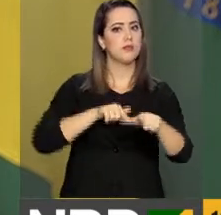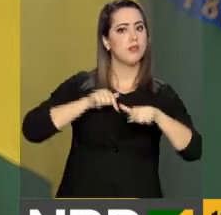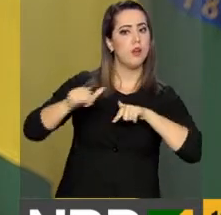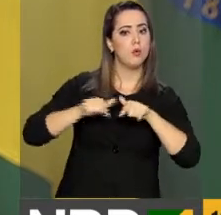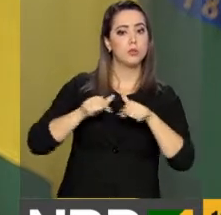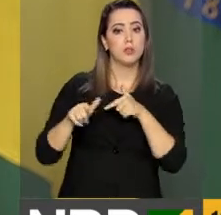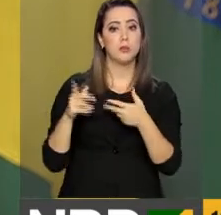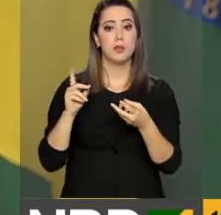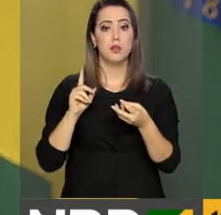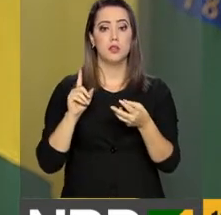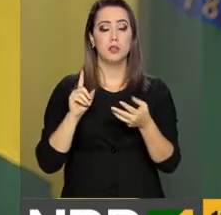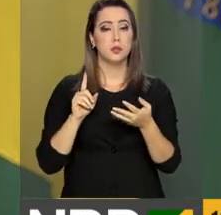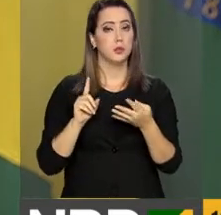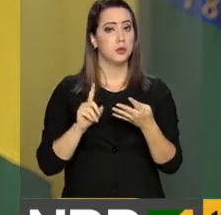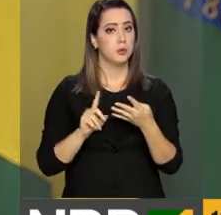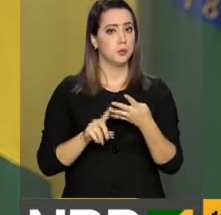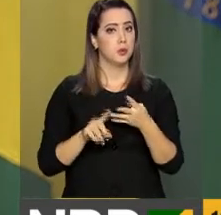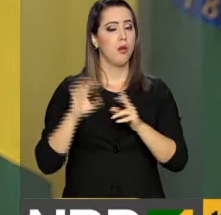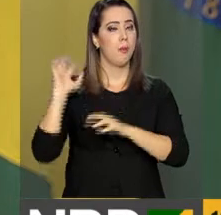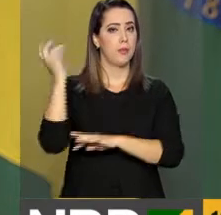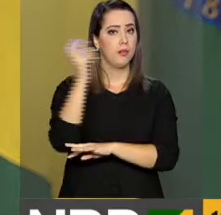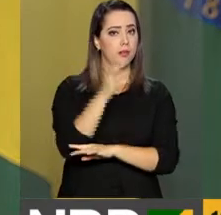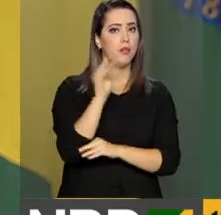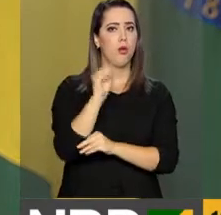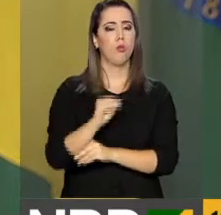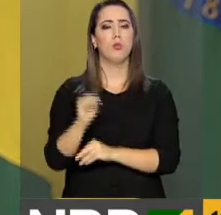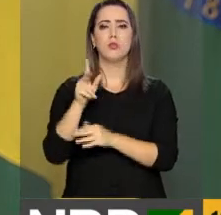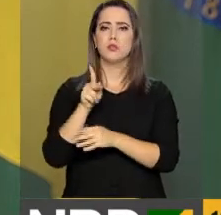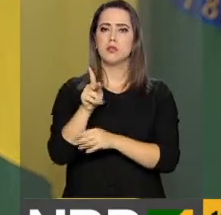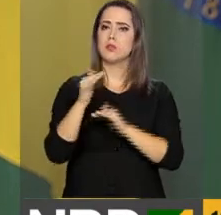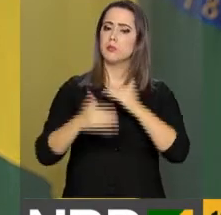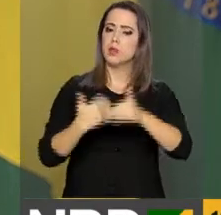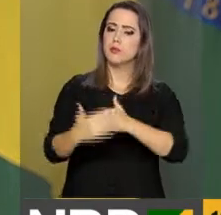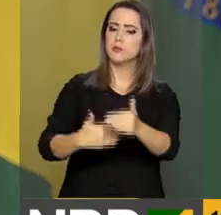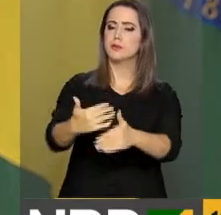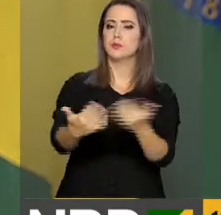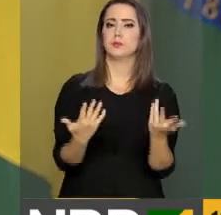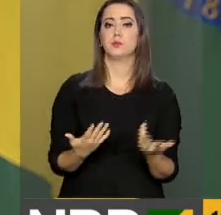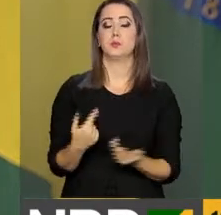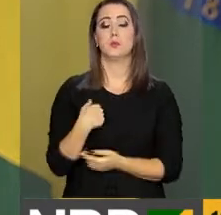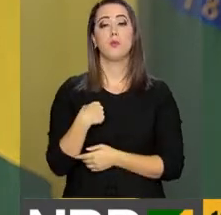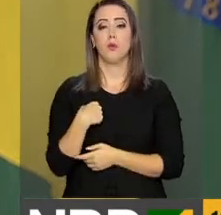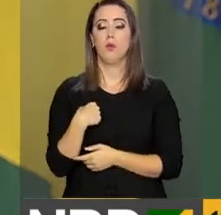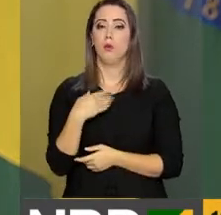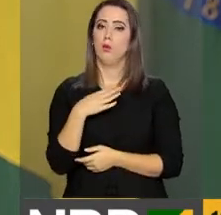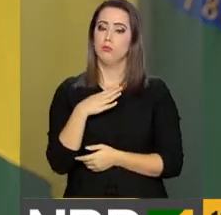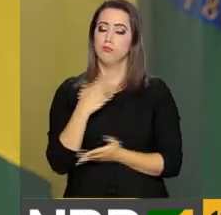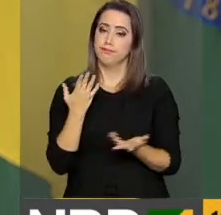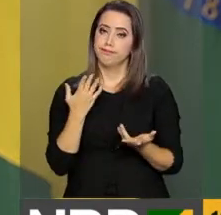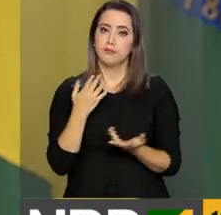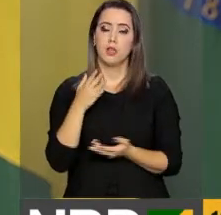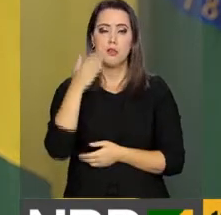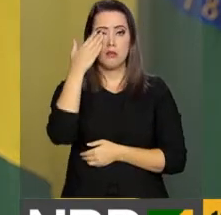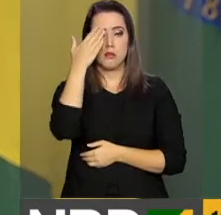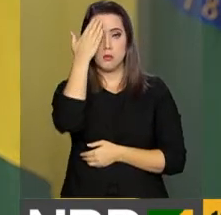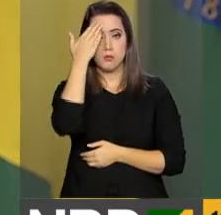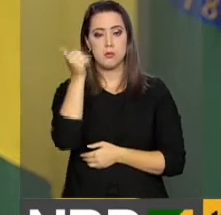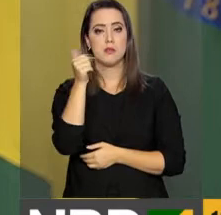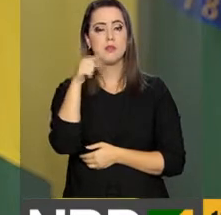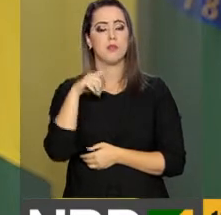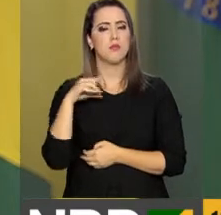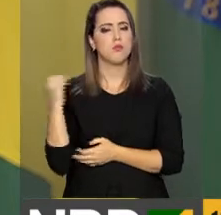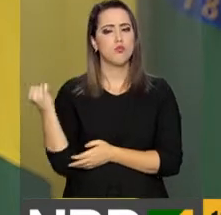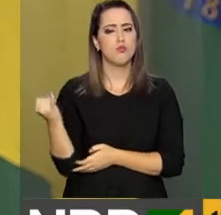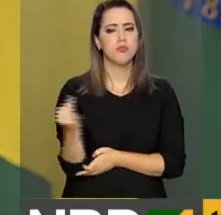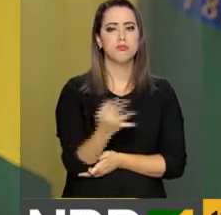trabalhista, em matéria ambiental. E eu reconheço que têm sido muitas as nossas iniciativas,